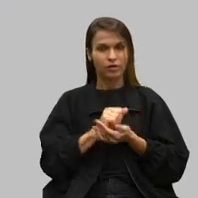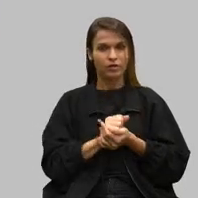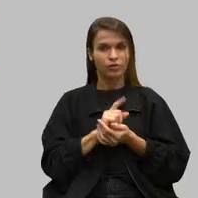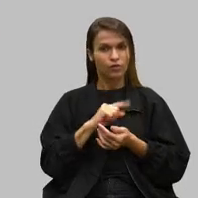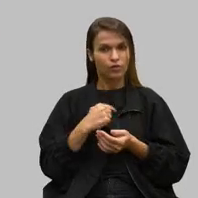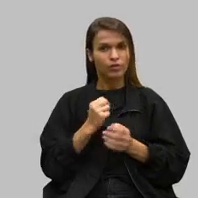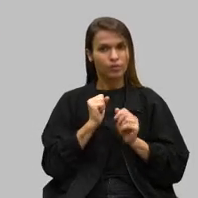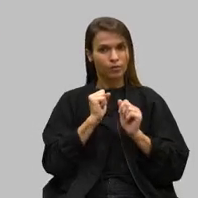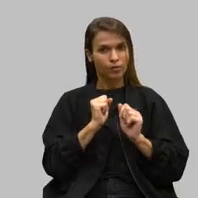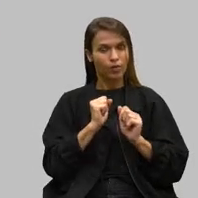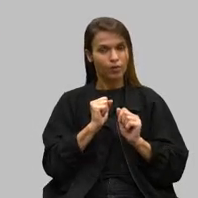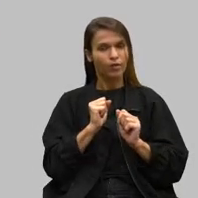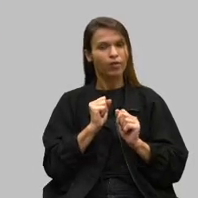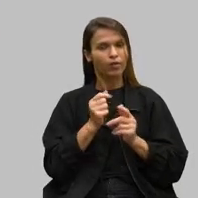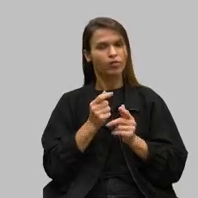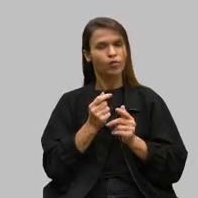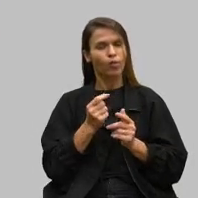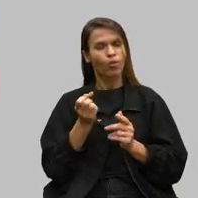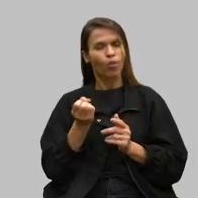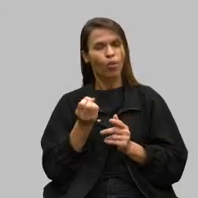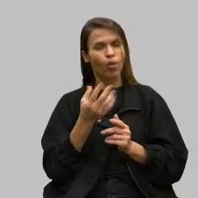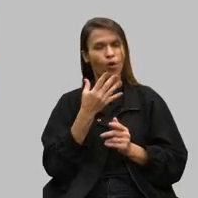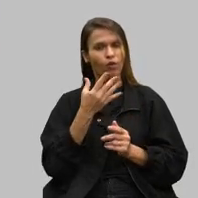agora ir para o novo nível de discussão,